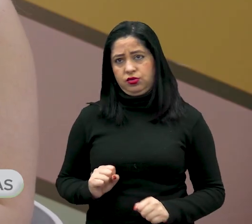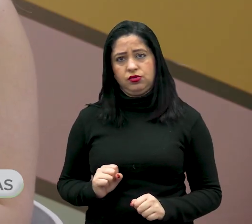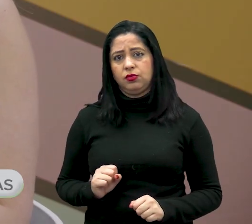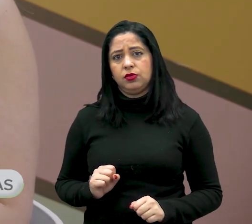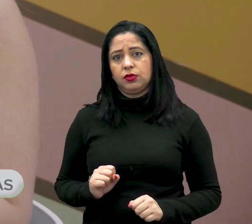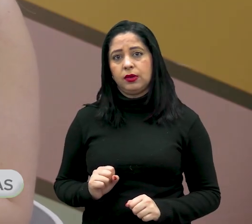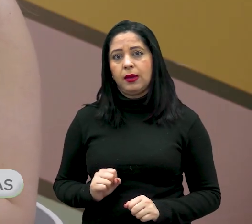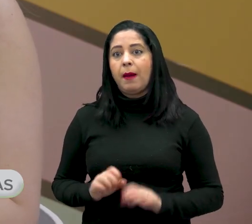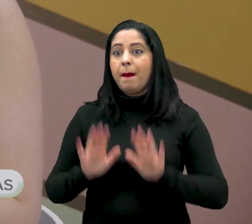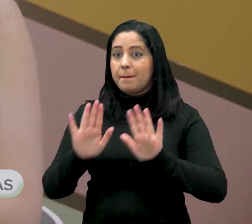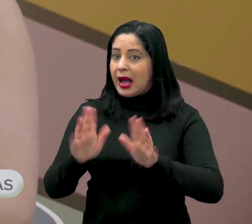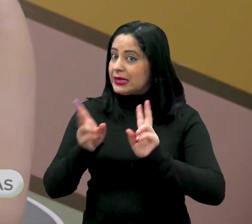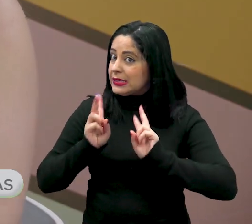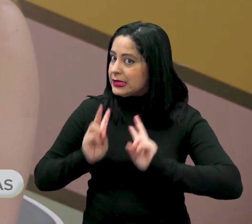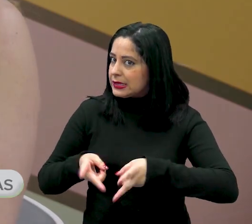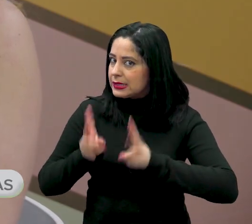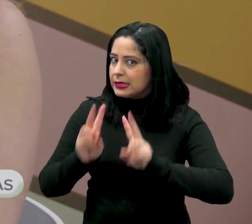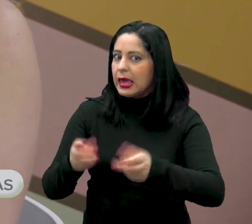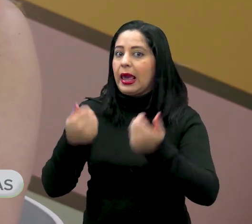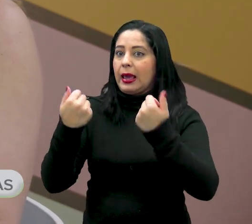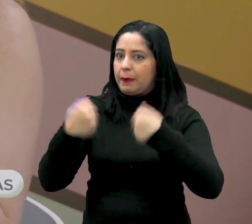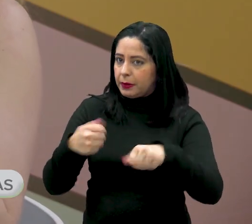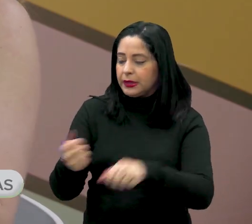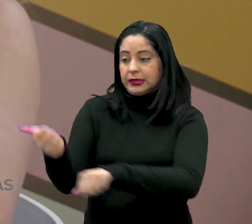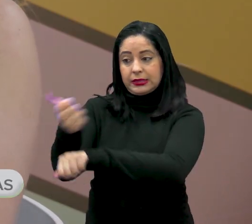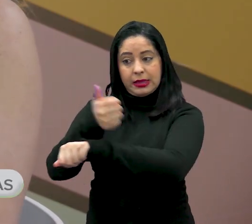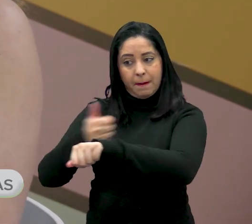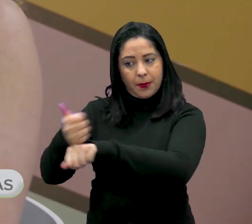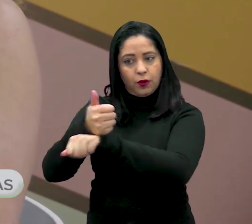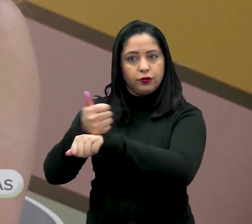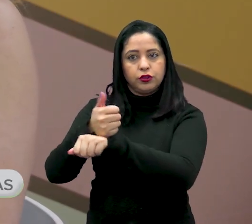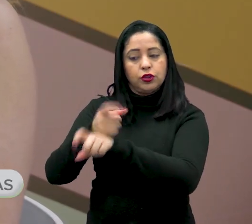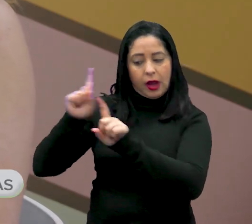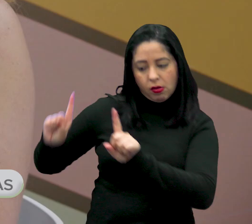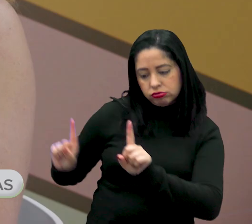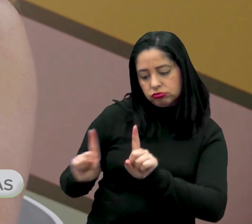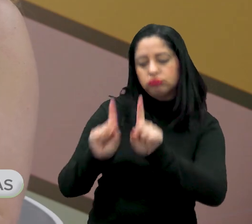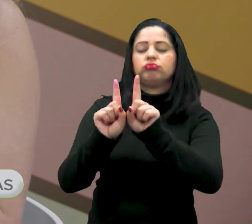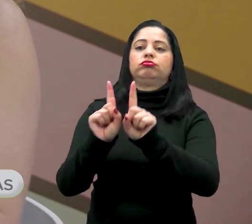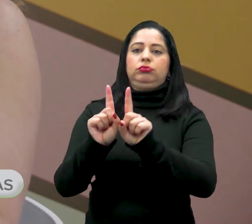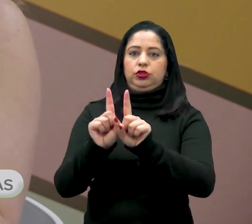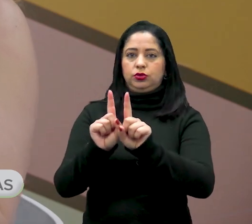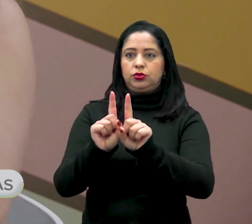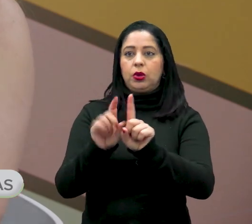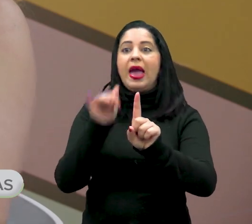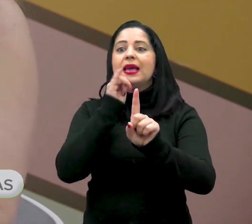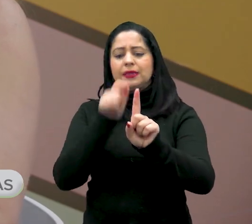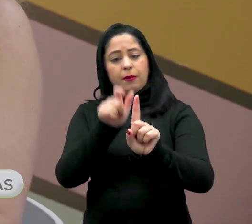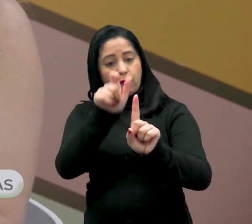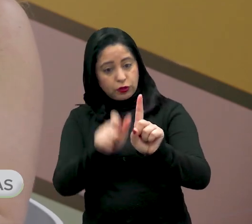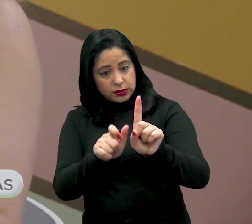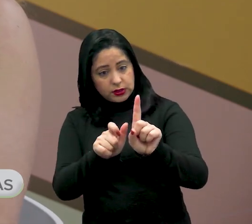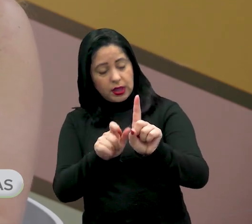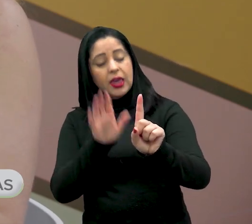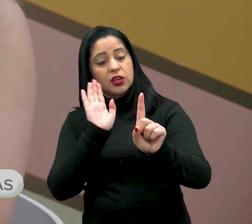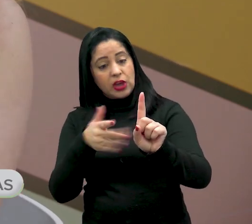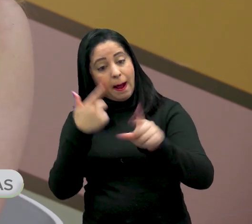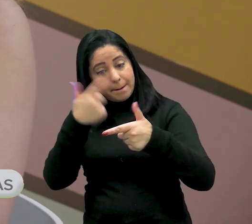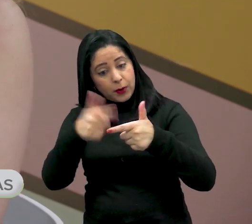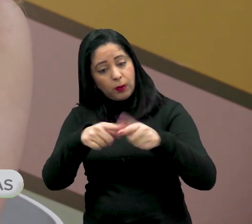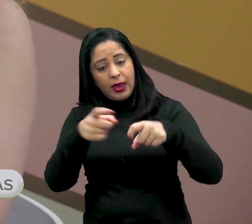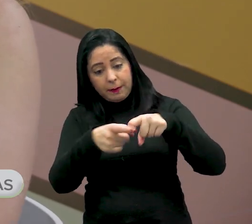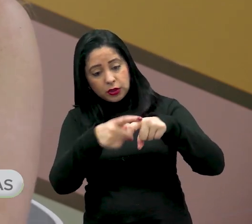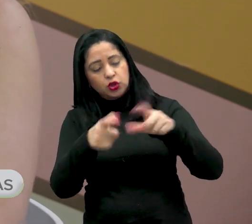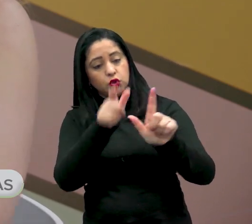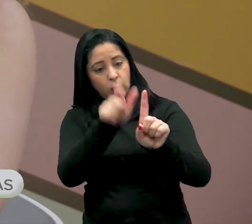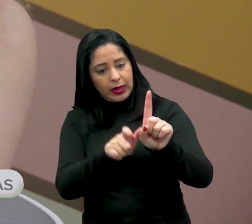importante falar é que sempre tem acompanhamento, né? Um profissional que entenda o seu quadro, que saiba, você tem uma artrose do joelho, a gente